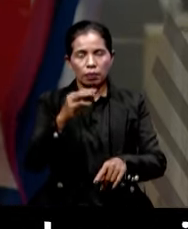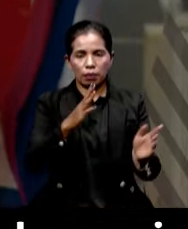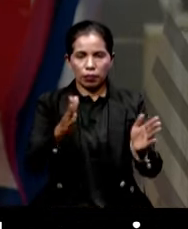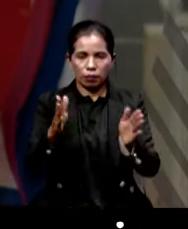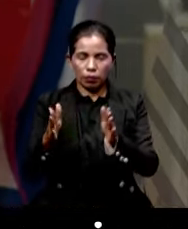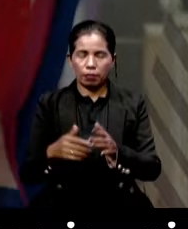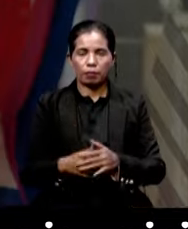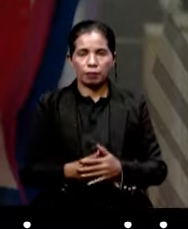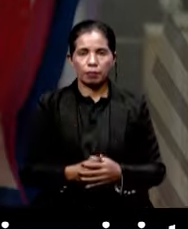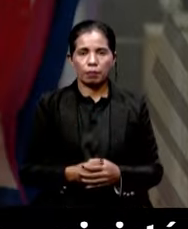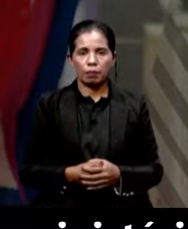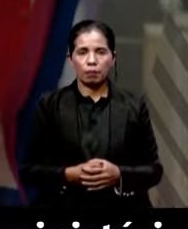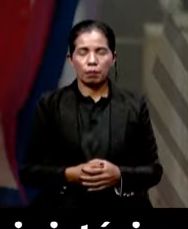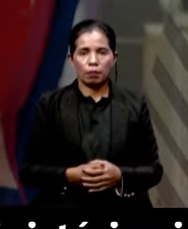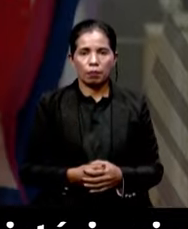Preparona.